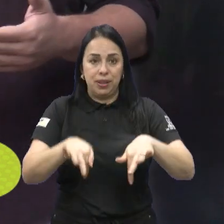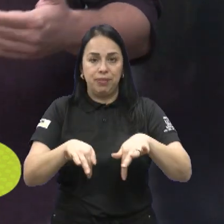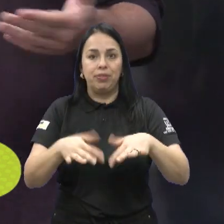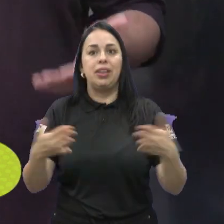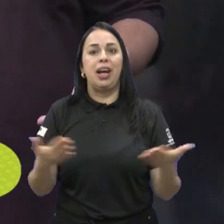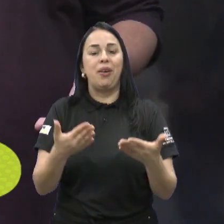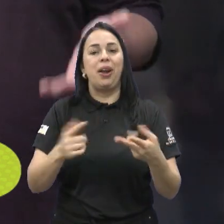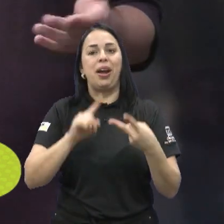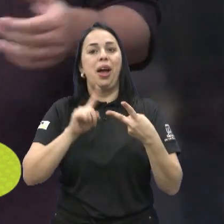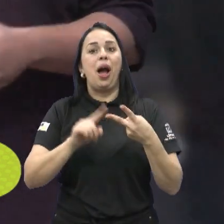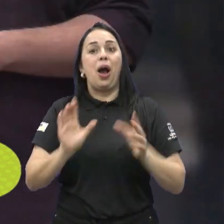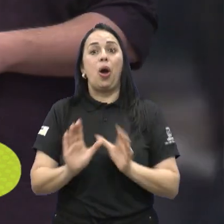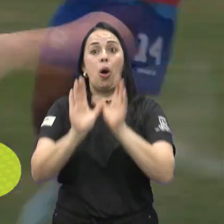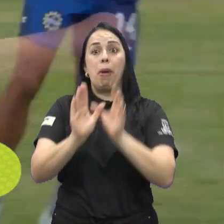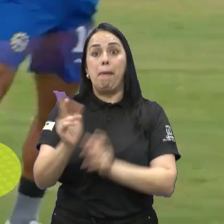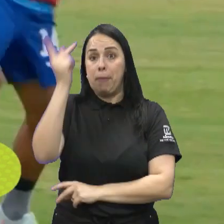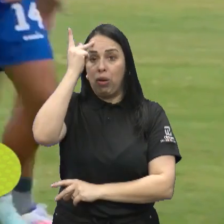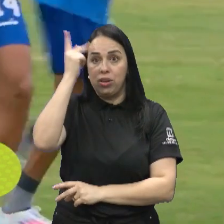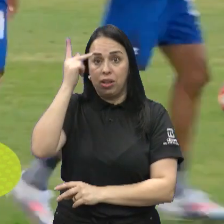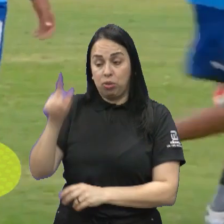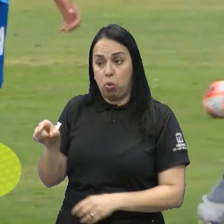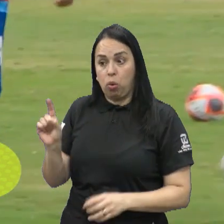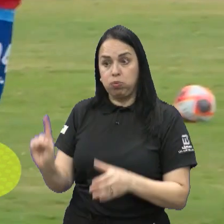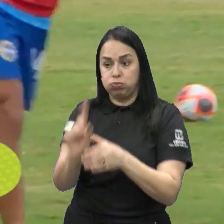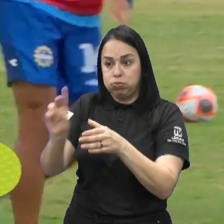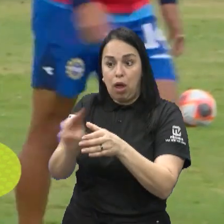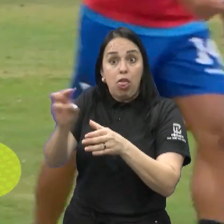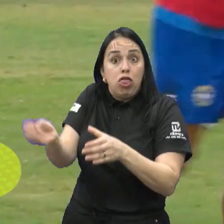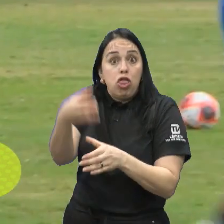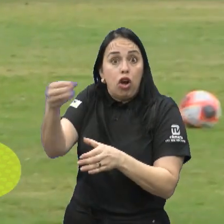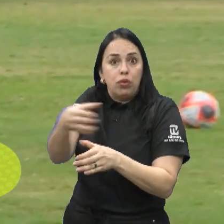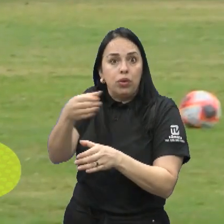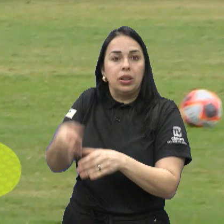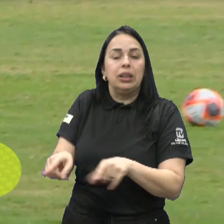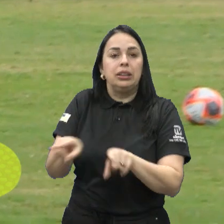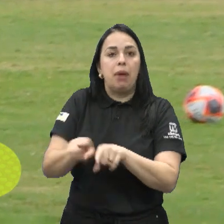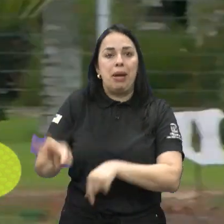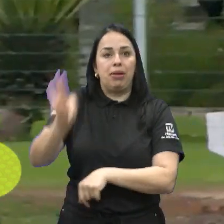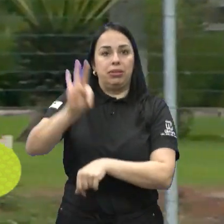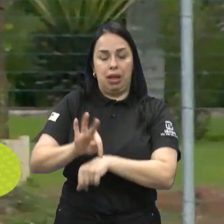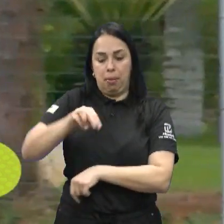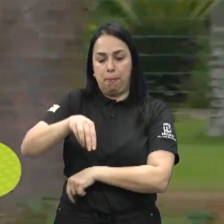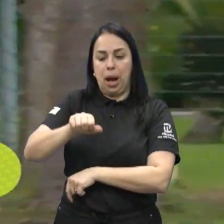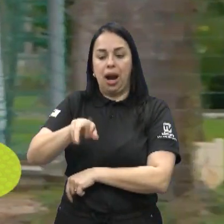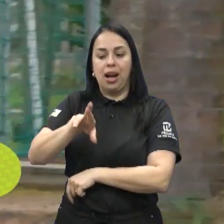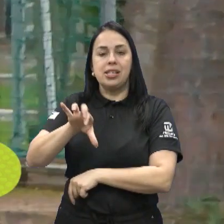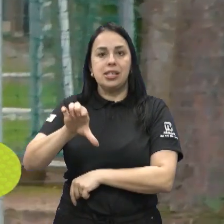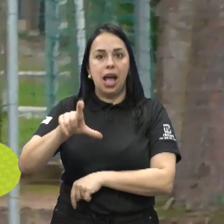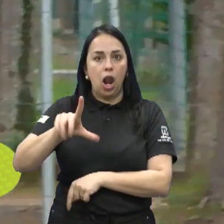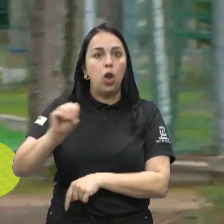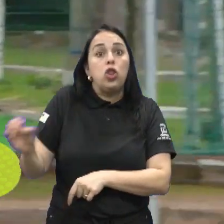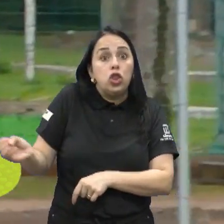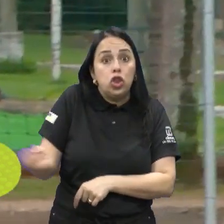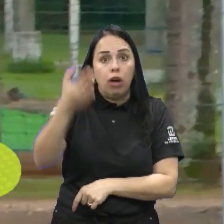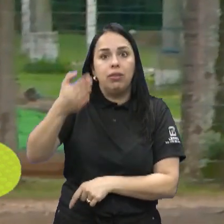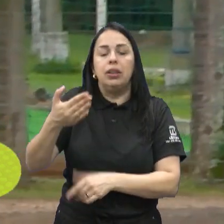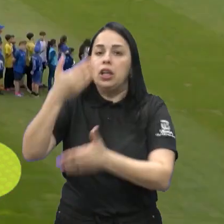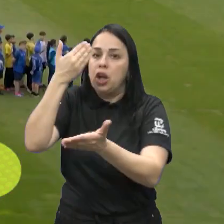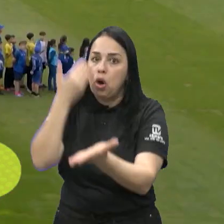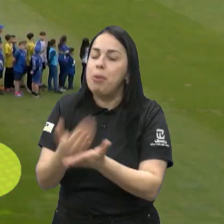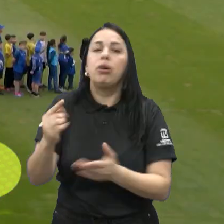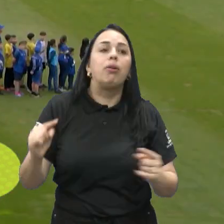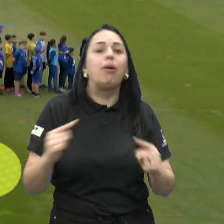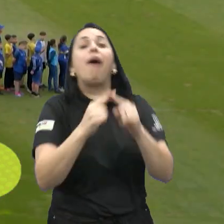São José com um novo time e o comando do atual campeão da Série A3 deste ano, o técnico Marcelo Marelli. E a estreia da competição foi contra